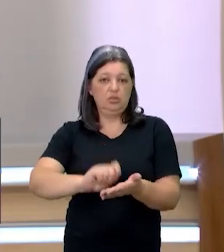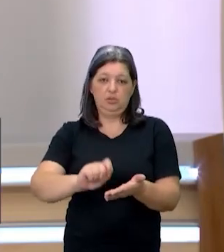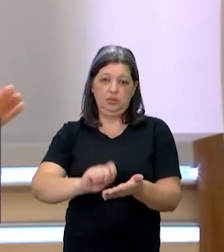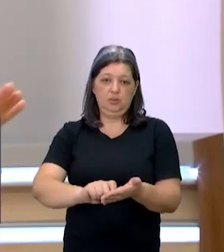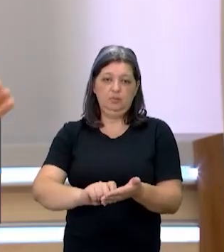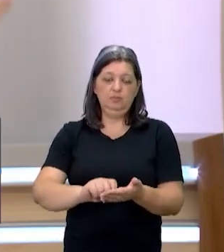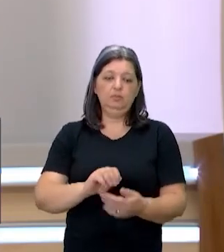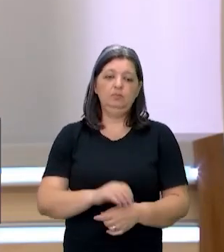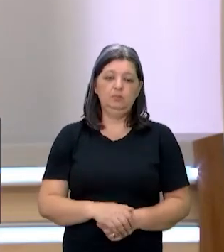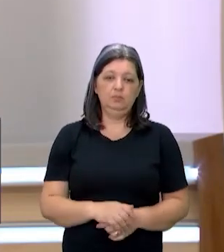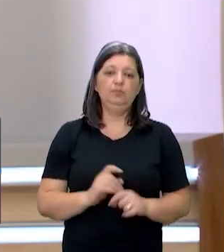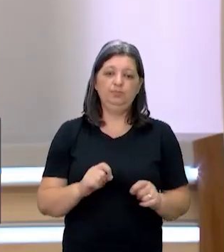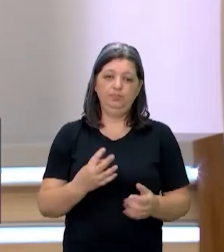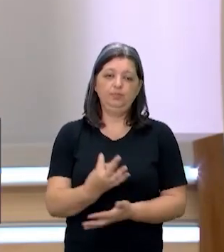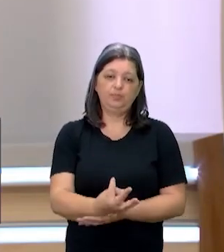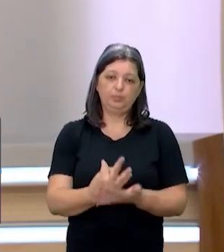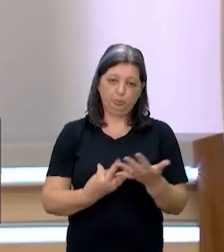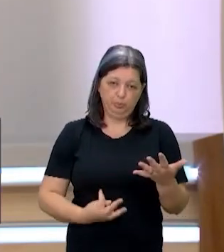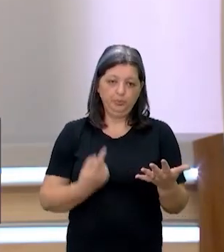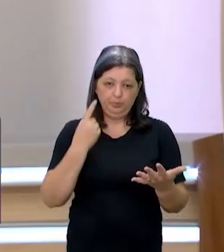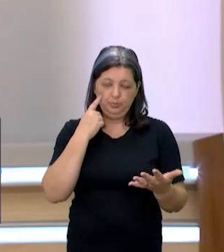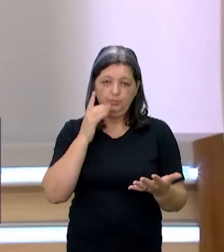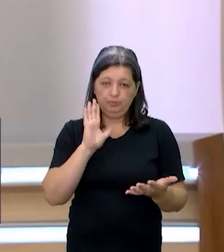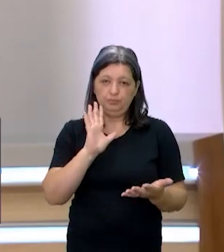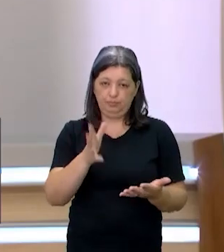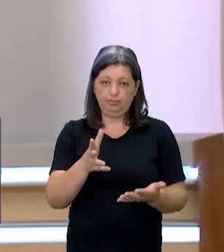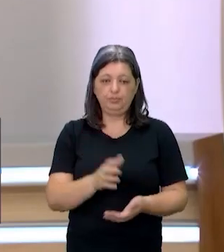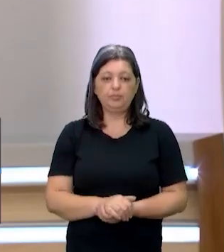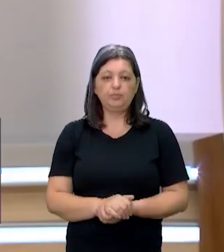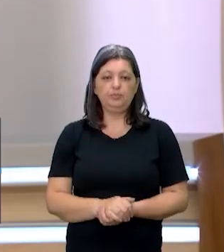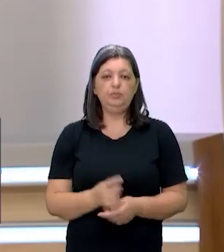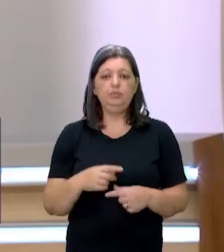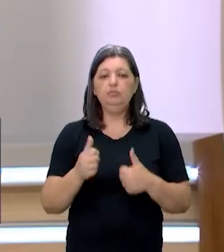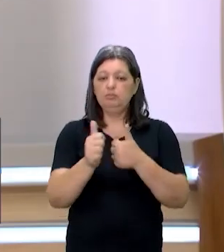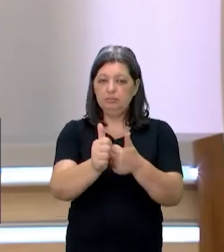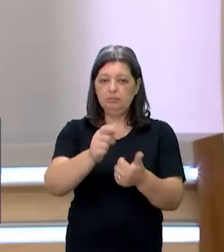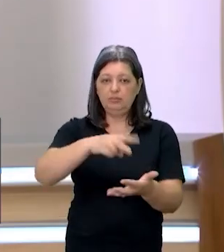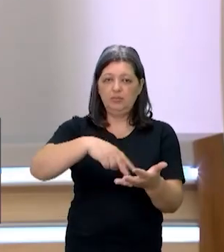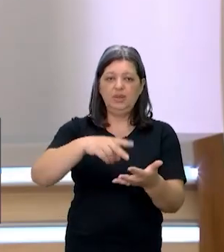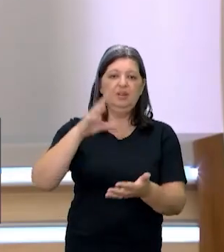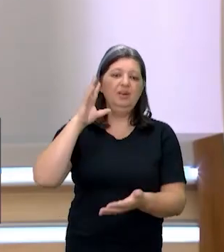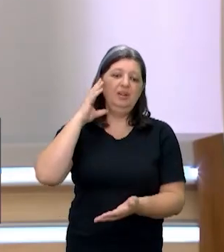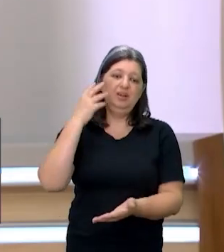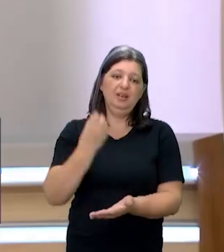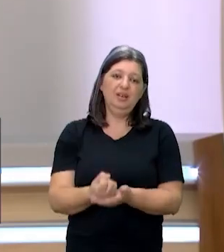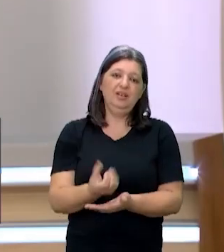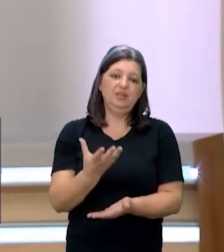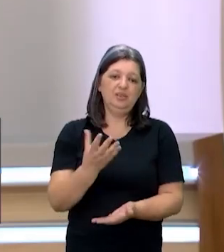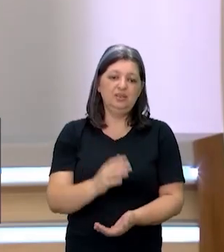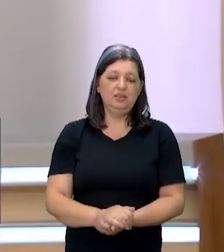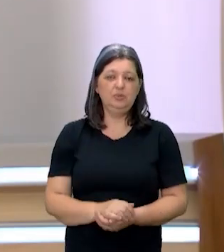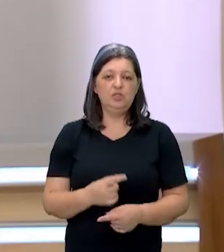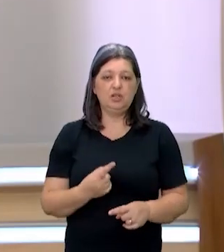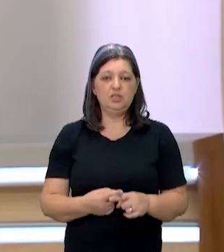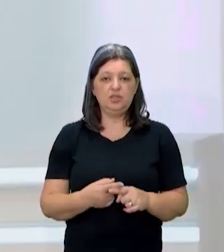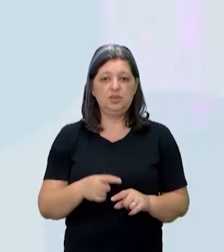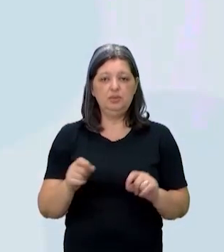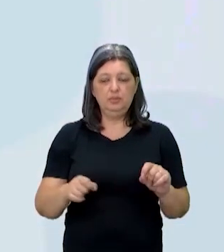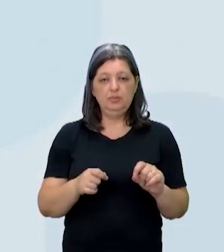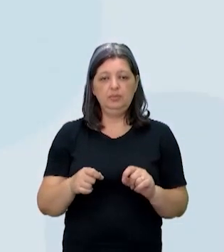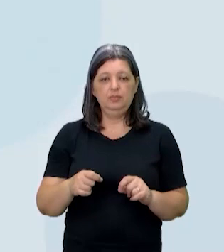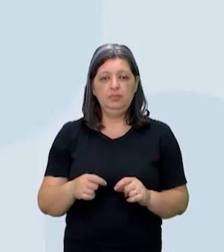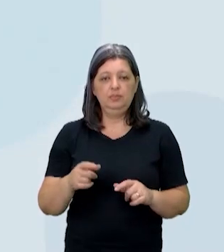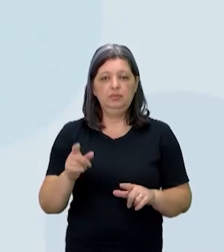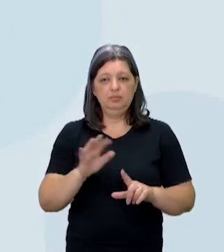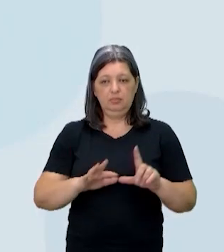tranquilo que o texto agora vem completo para a gente, tá? Então, acompanha aí a leitura em podcast desse texto aí. Mau uso de redes sociais